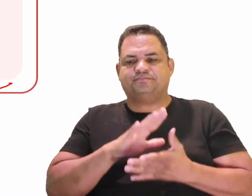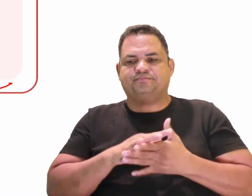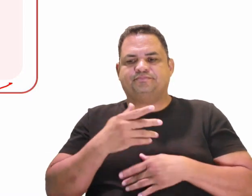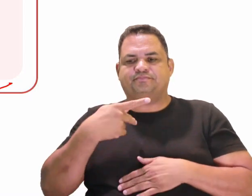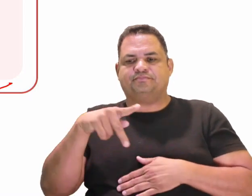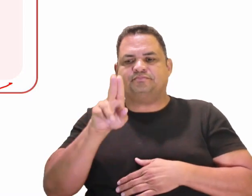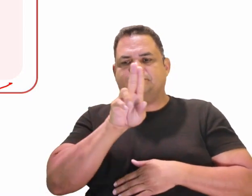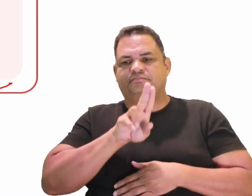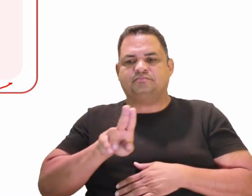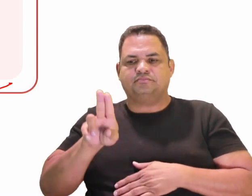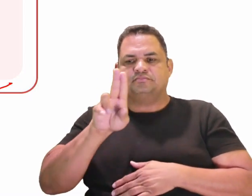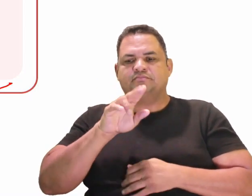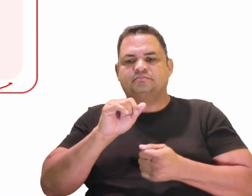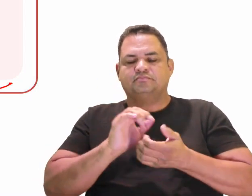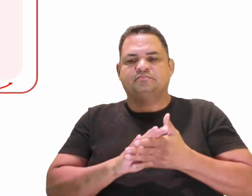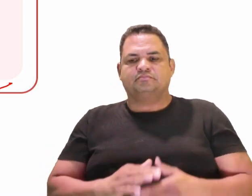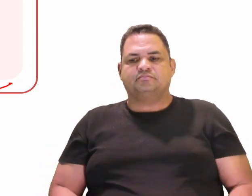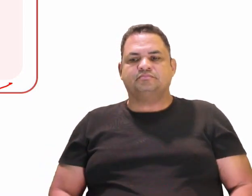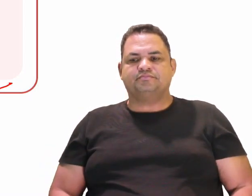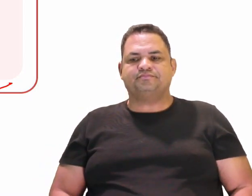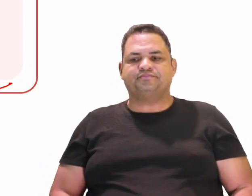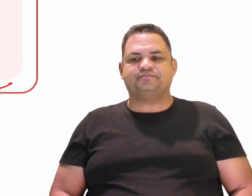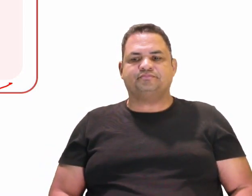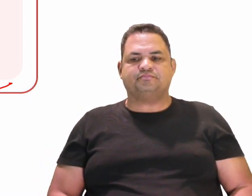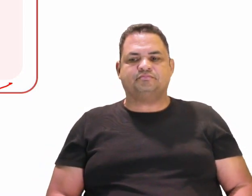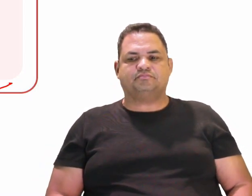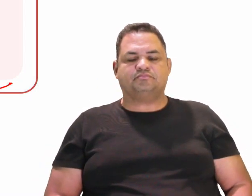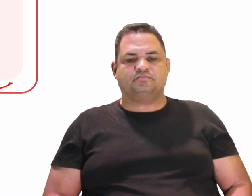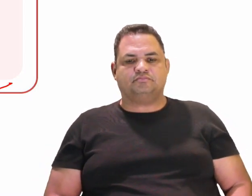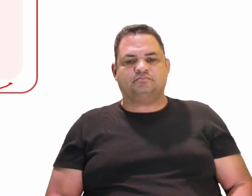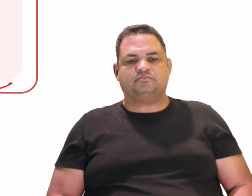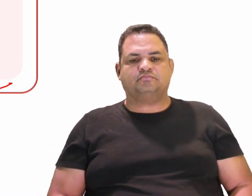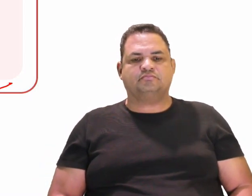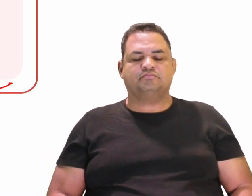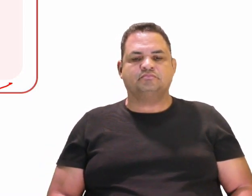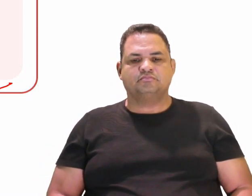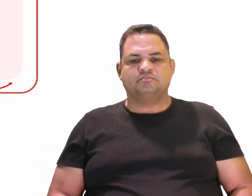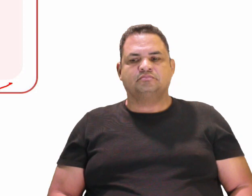o can, só faz da seguinte forma. Positive